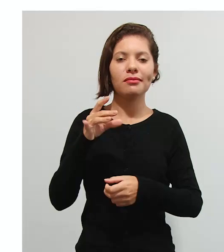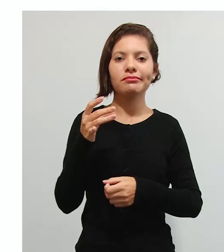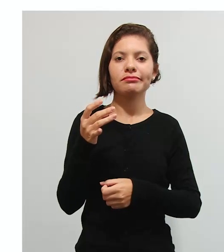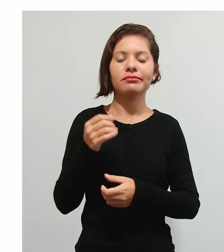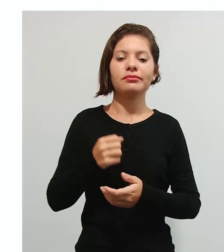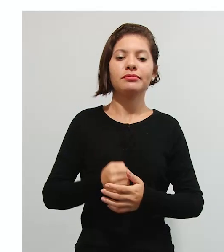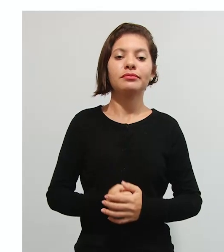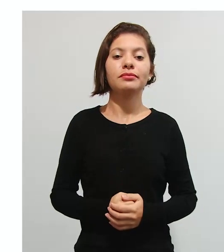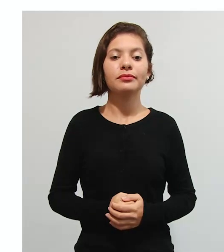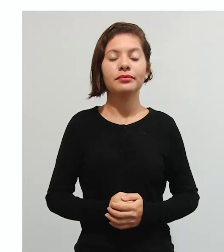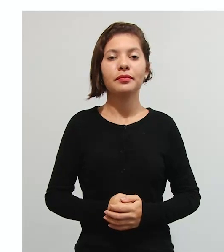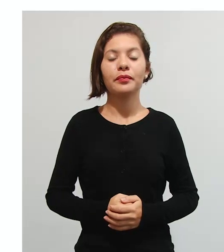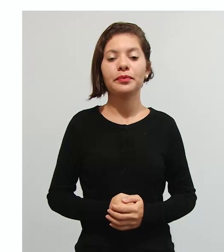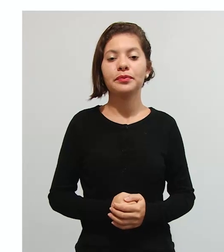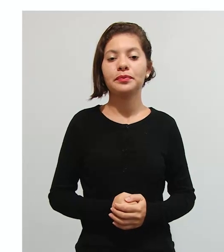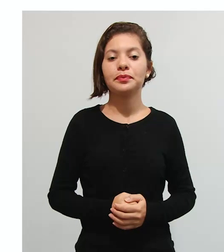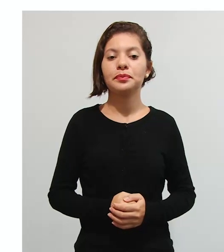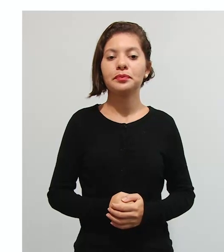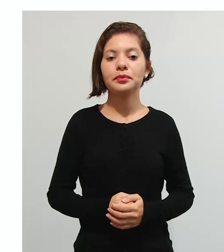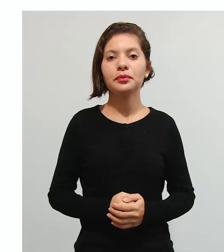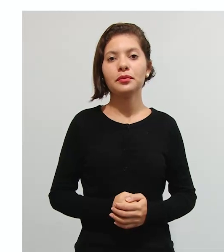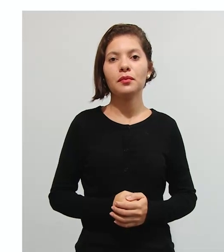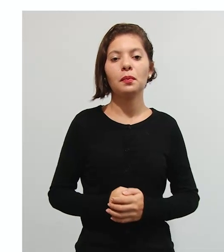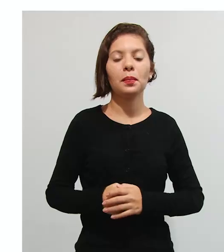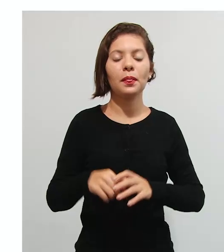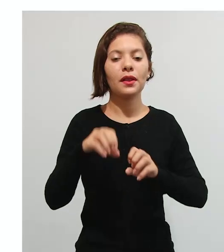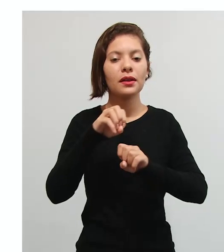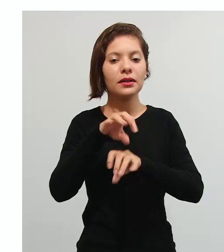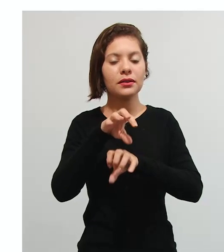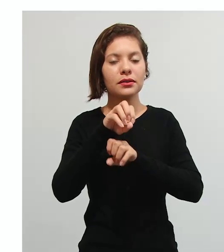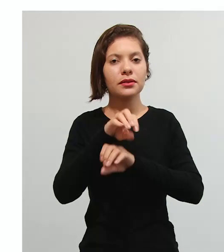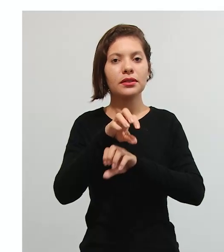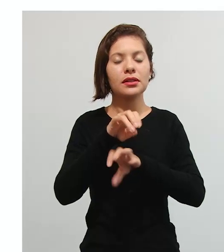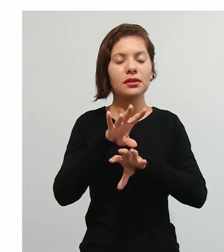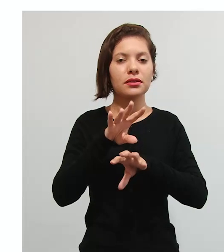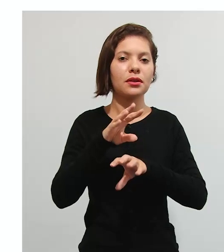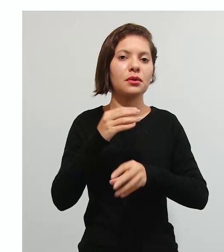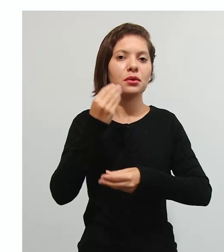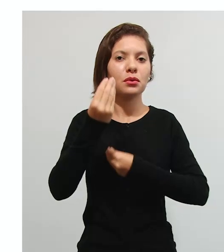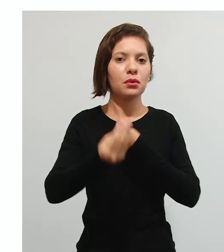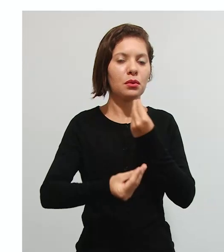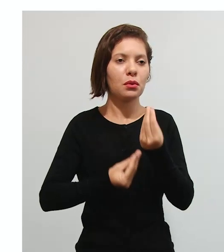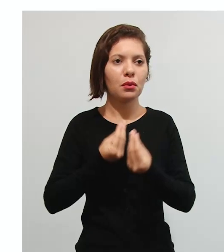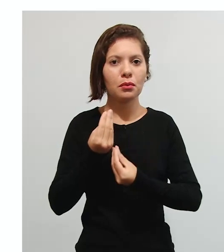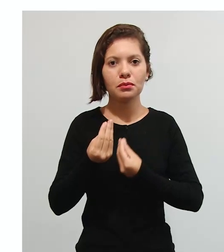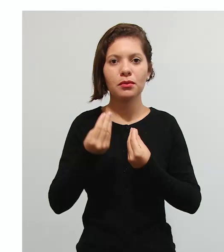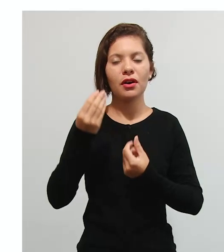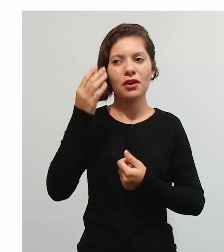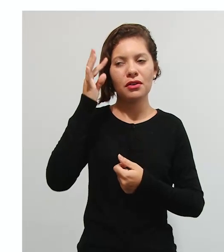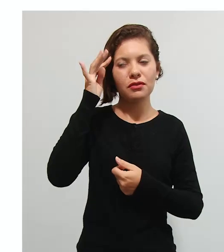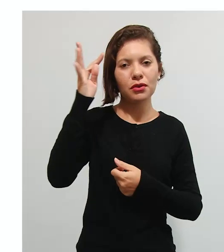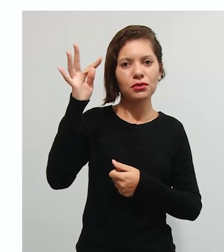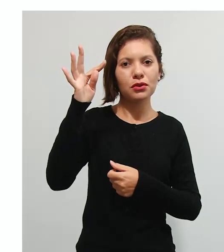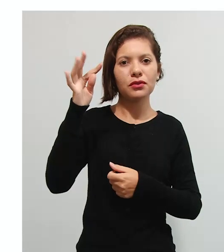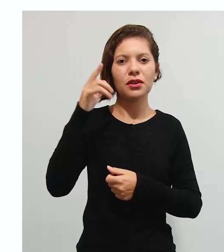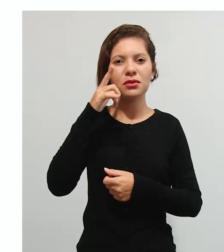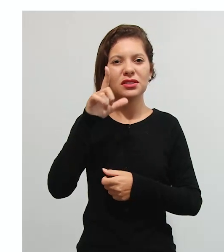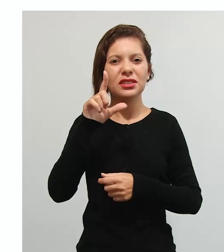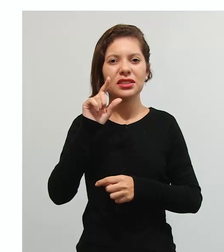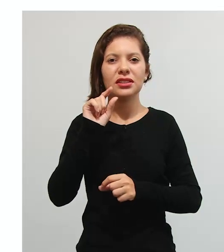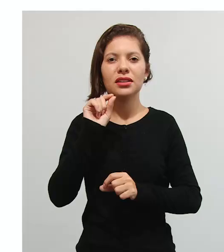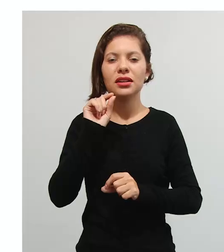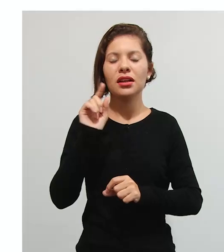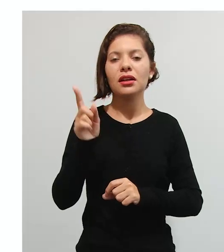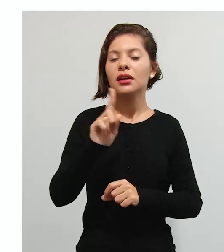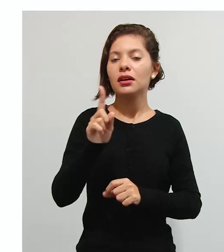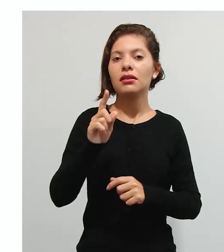apenas o mercado, que não precisa ser uma educação só para contemplação filosófica, claro que